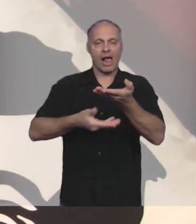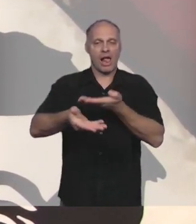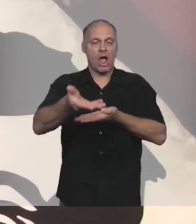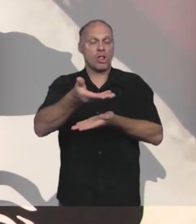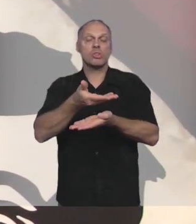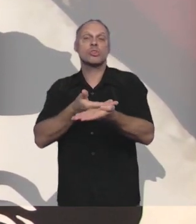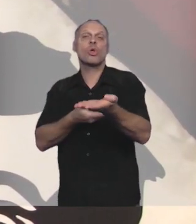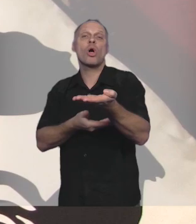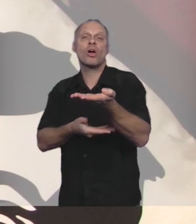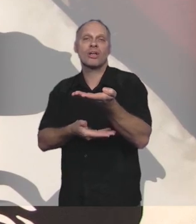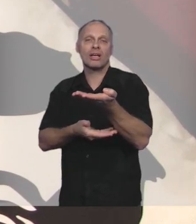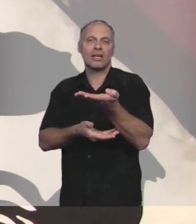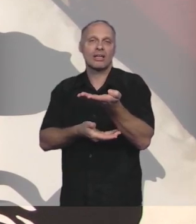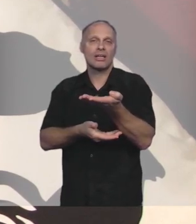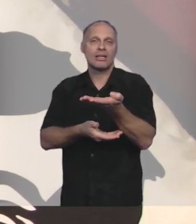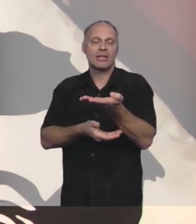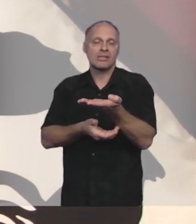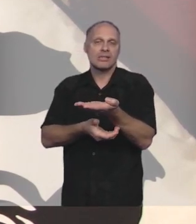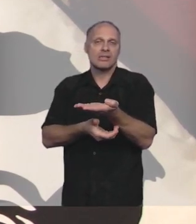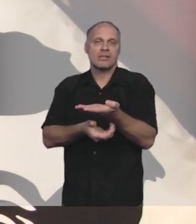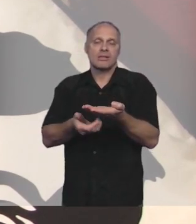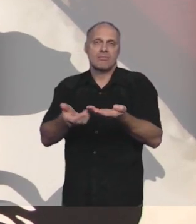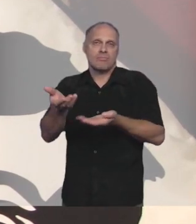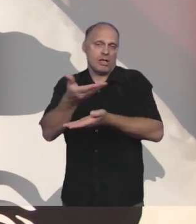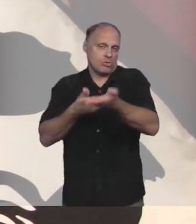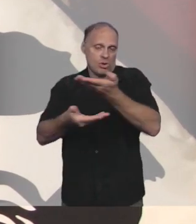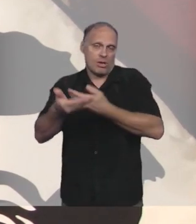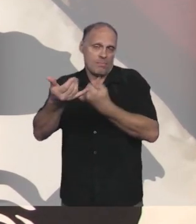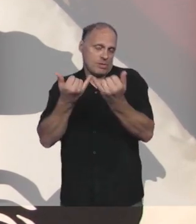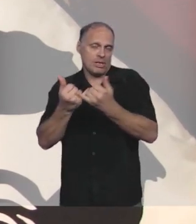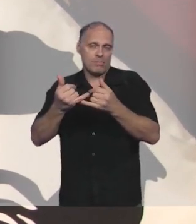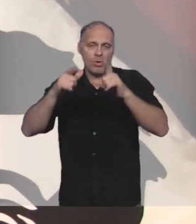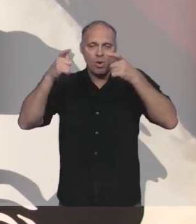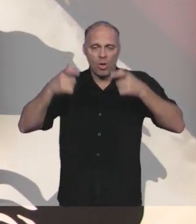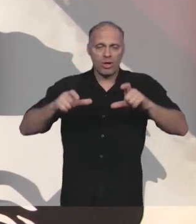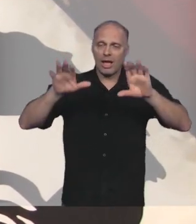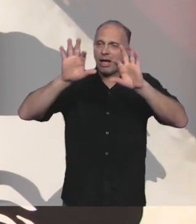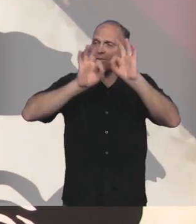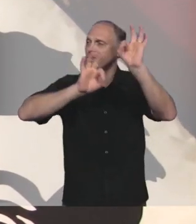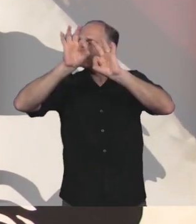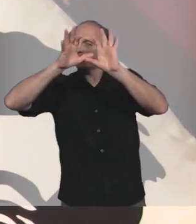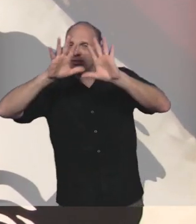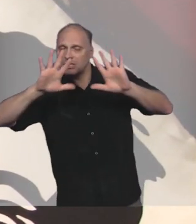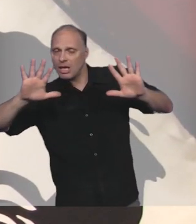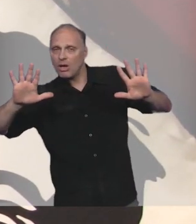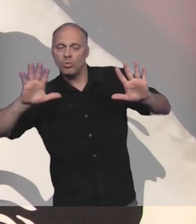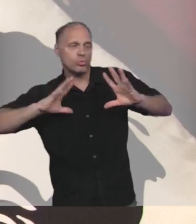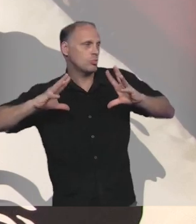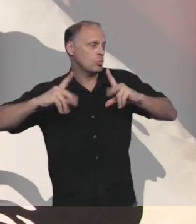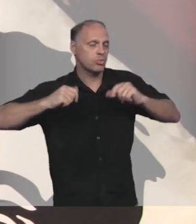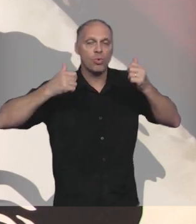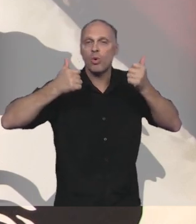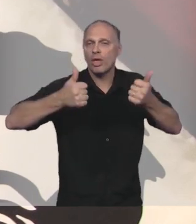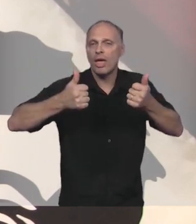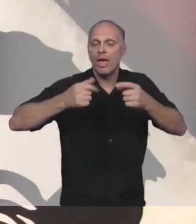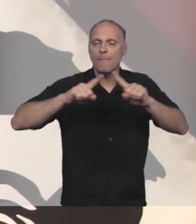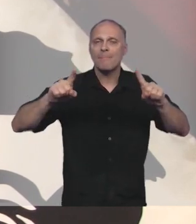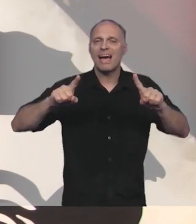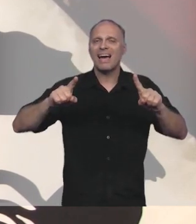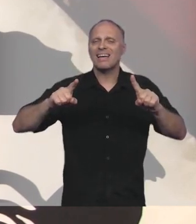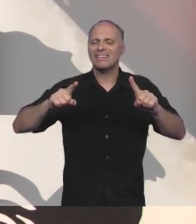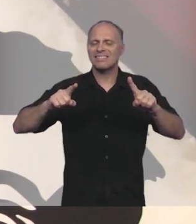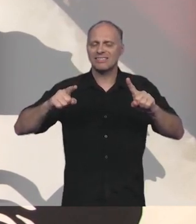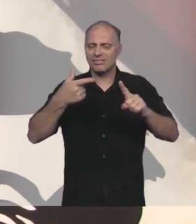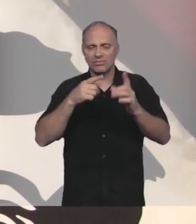do cenário grandiloquente, ele pode não ter significado nenhum se o ator